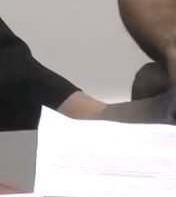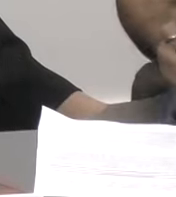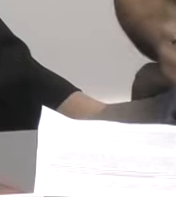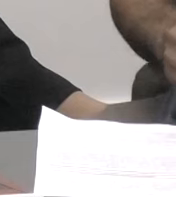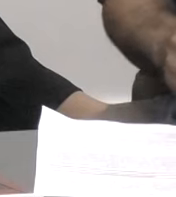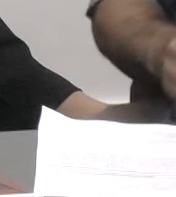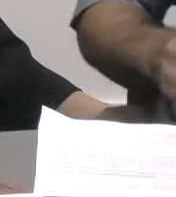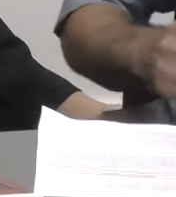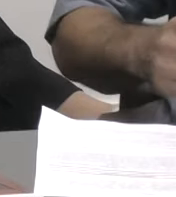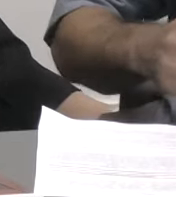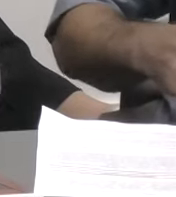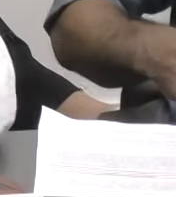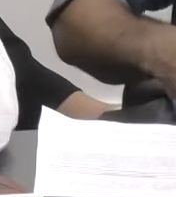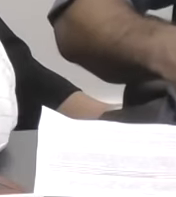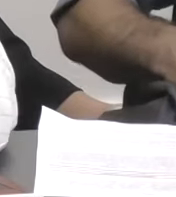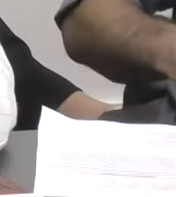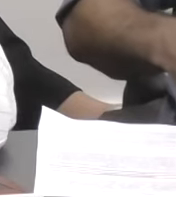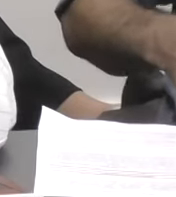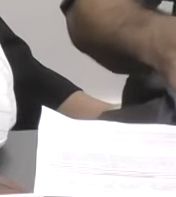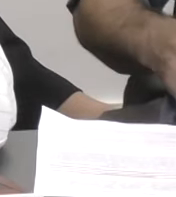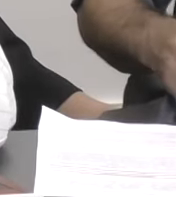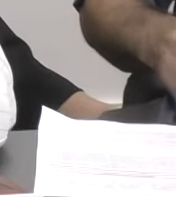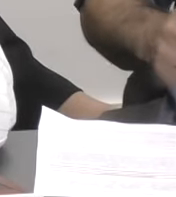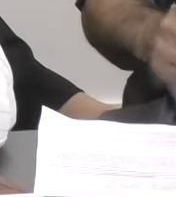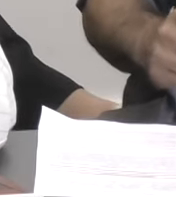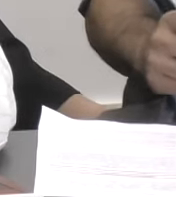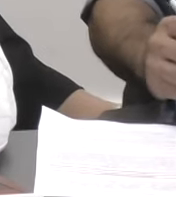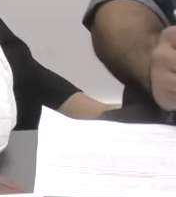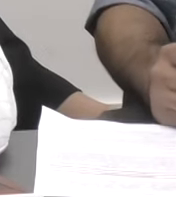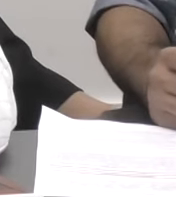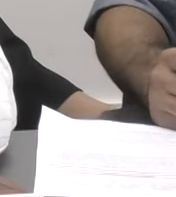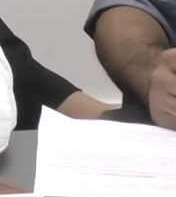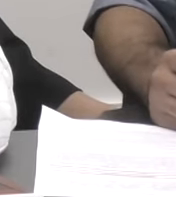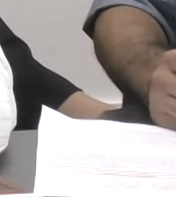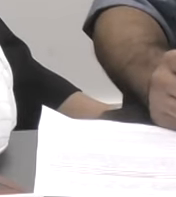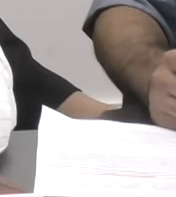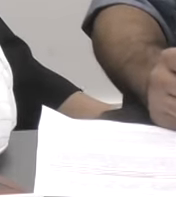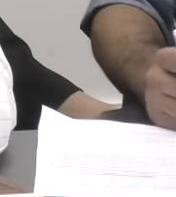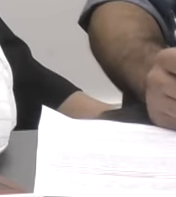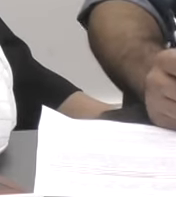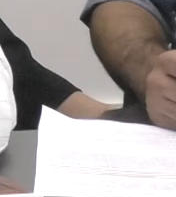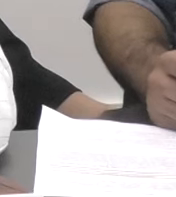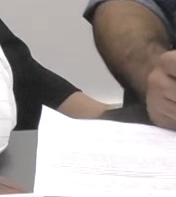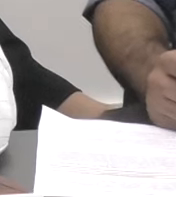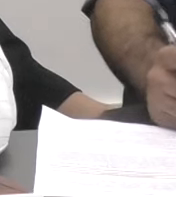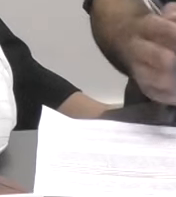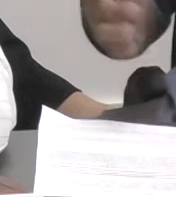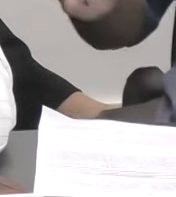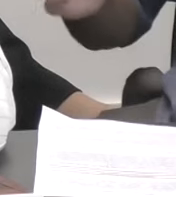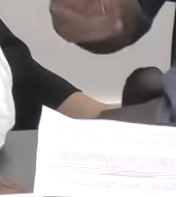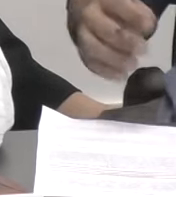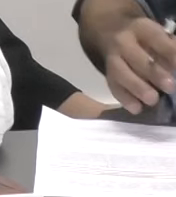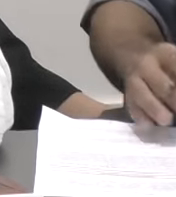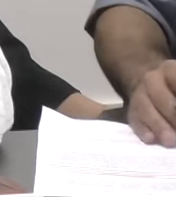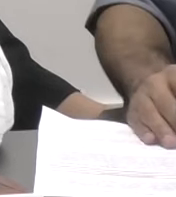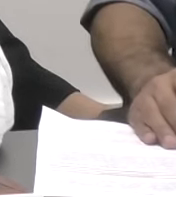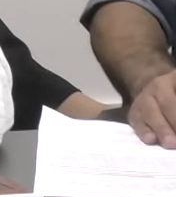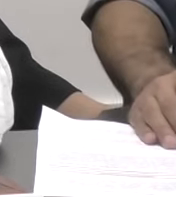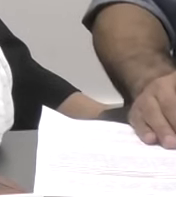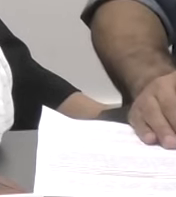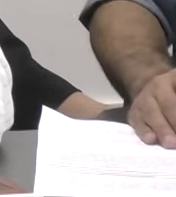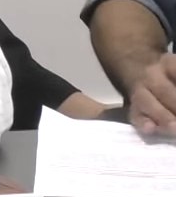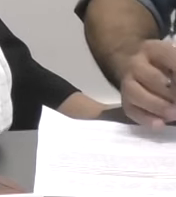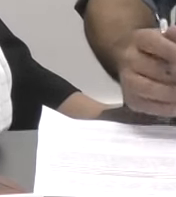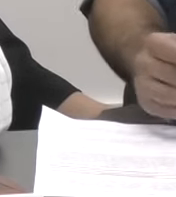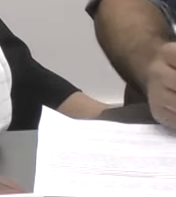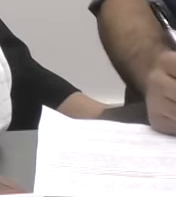Porque não é esquisito? Tem uma emenda? Não, tem uma referência à Lei Federal de Logística Reversa no artigo 2. É, só faz